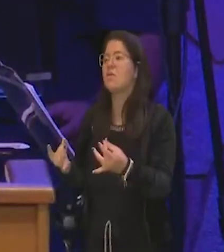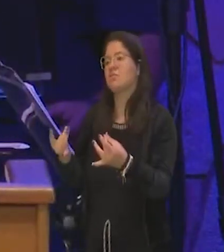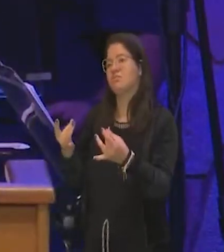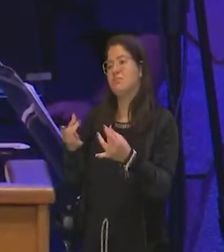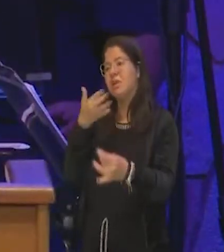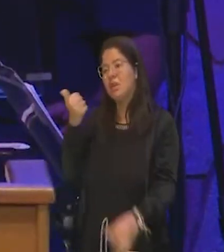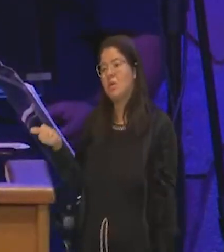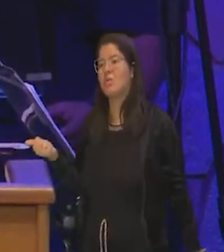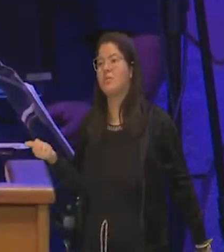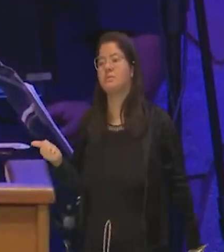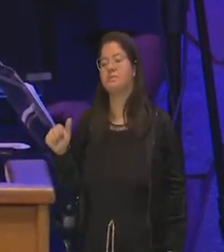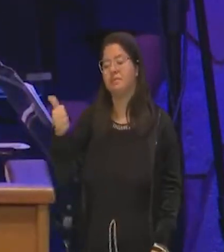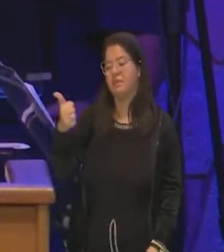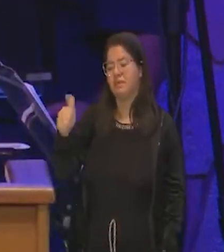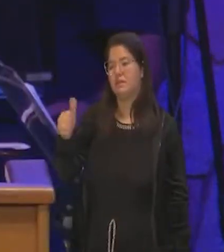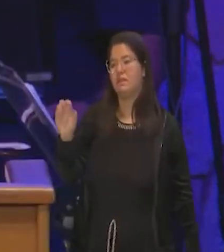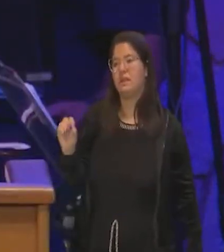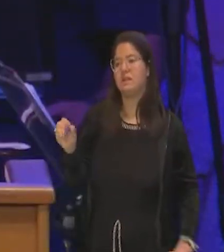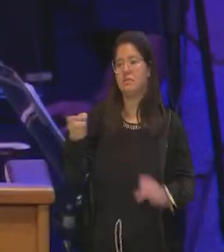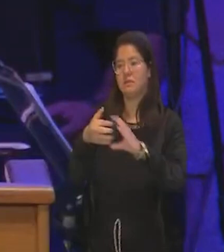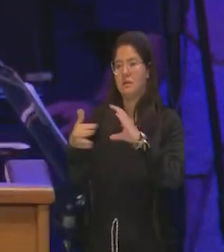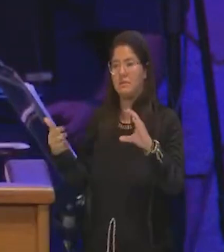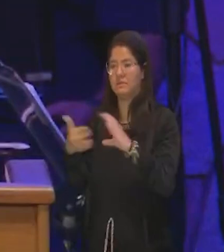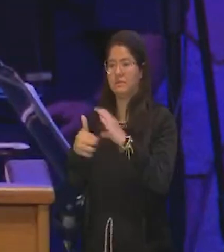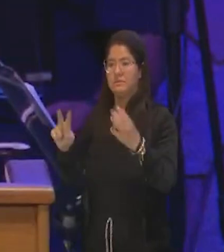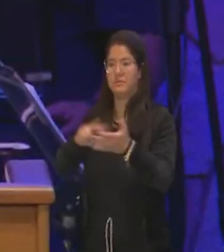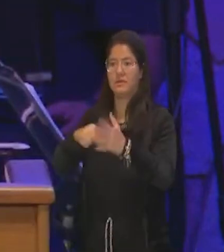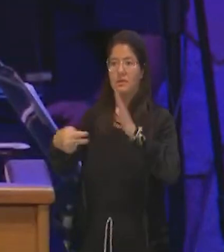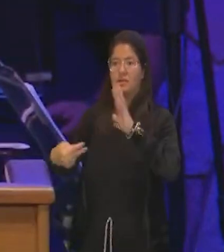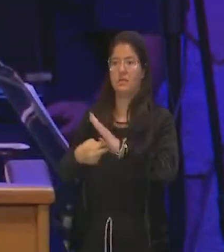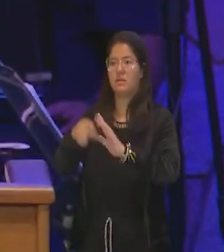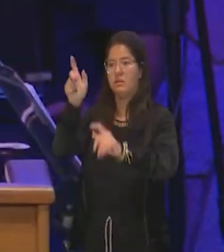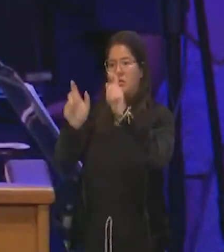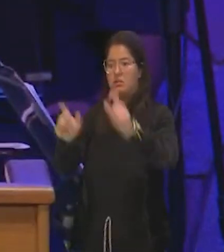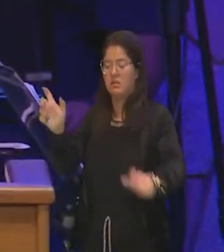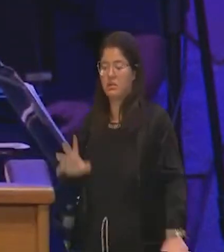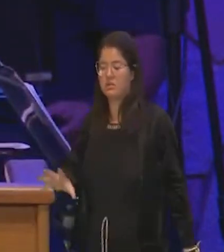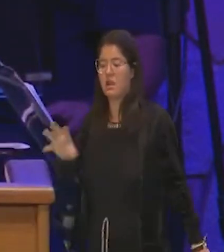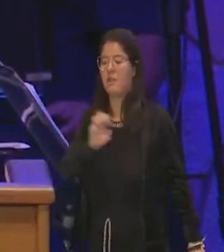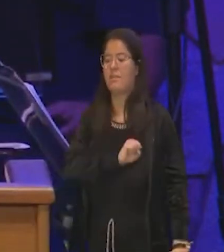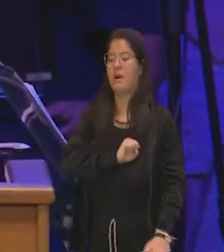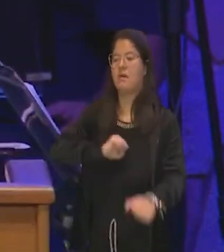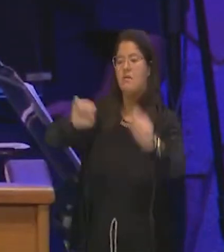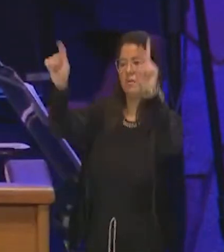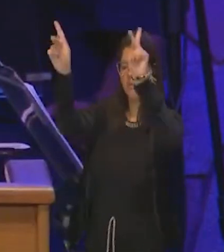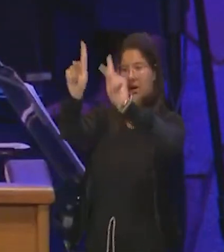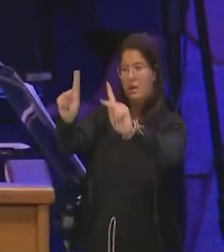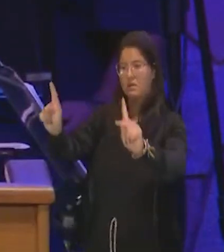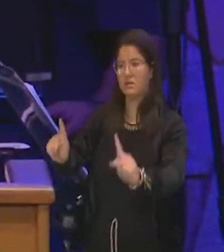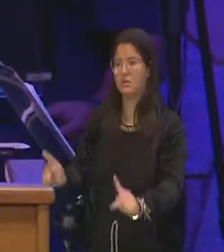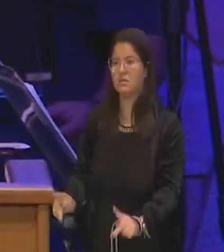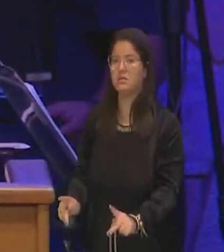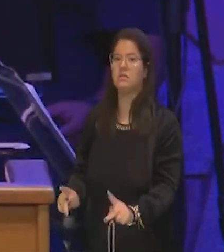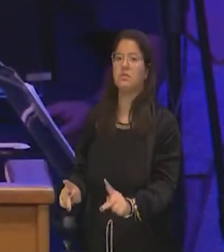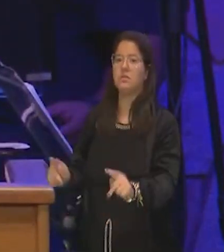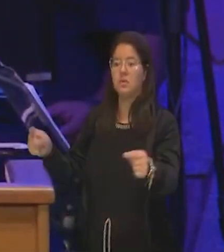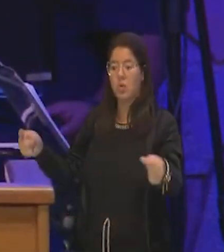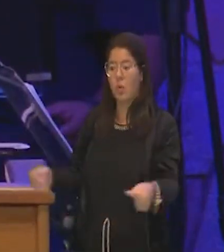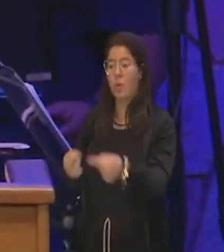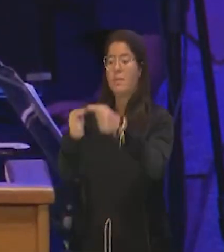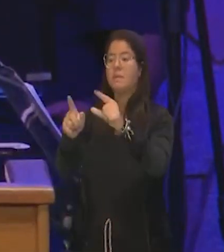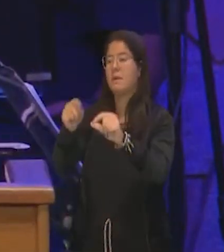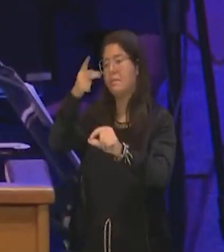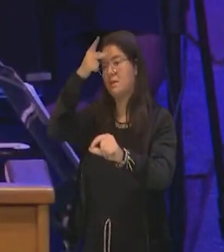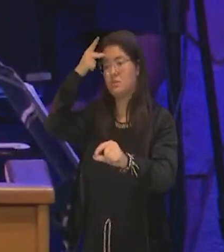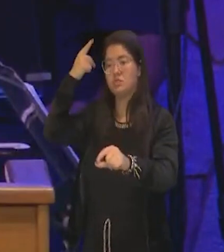Cordato é a 10ª característica. Significa amável, pacificador, tem a ver com ser não